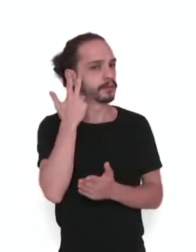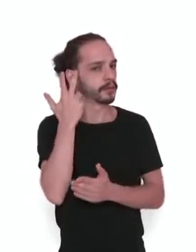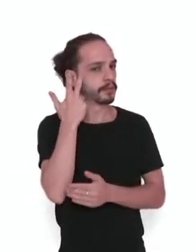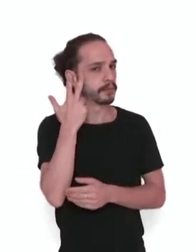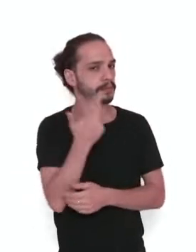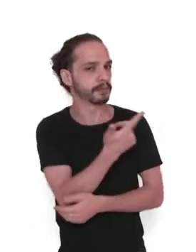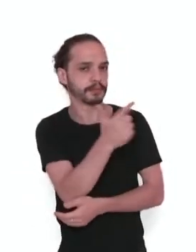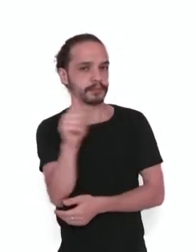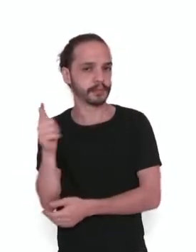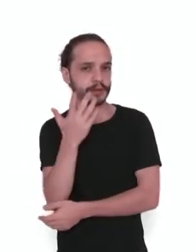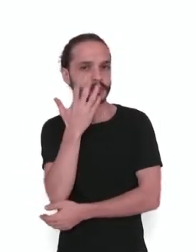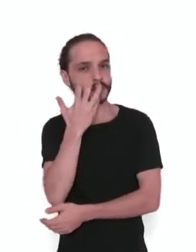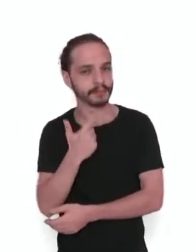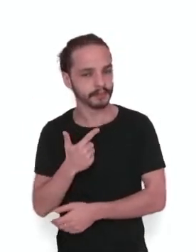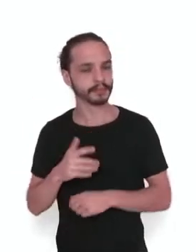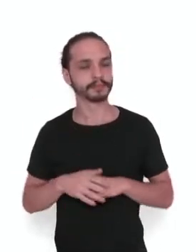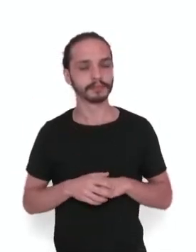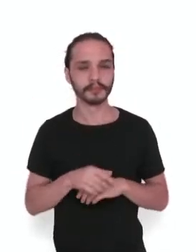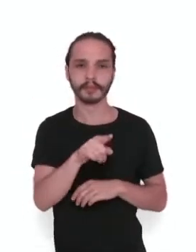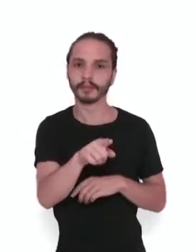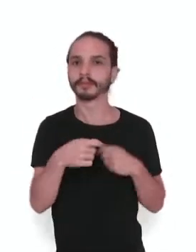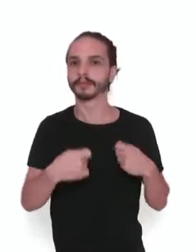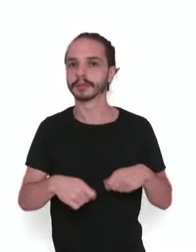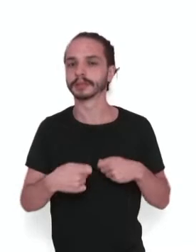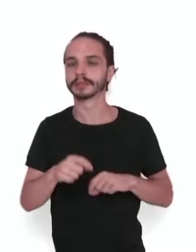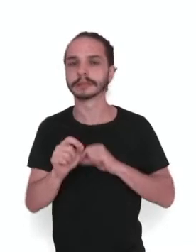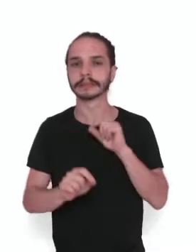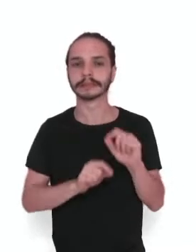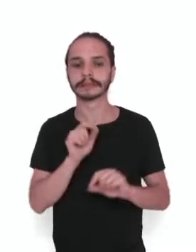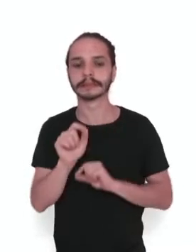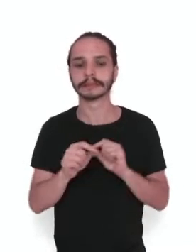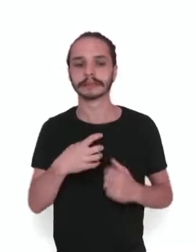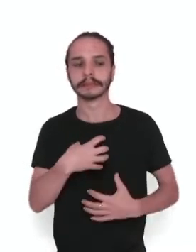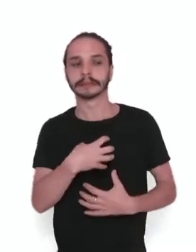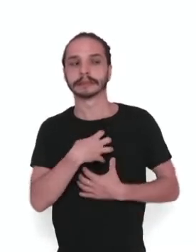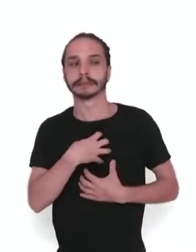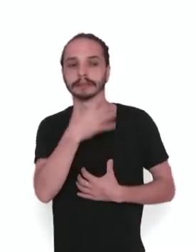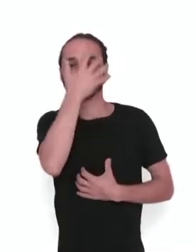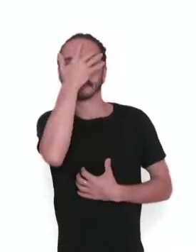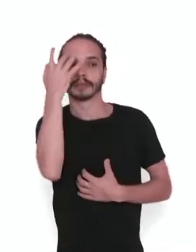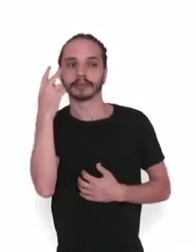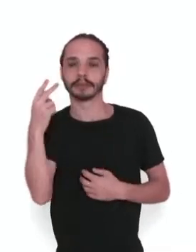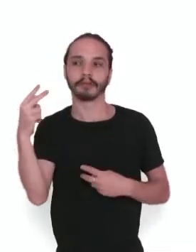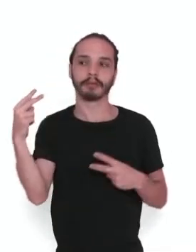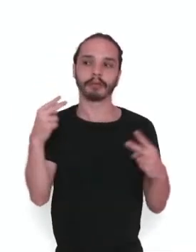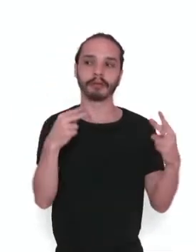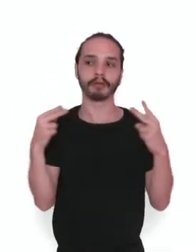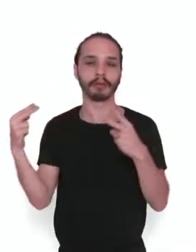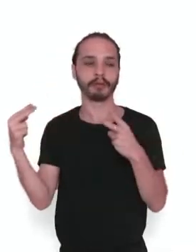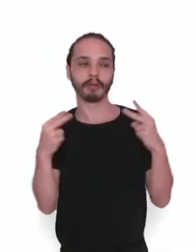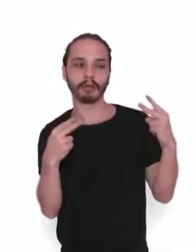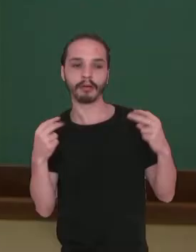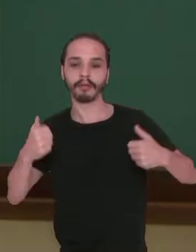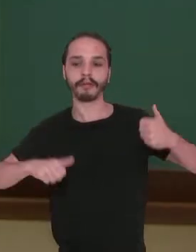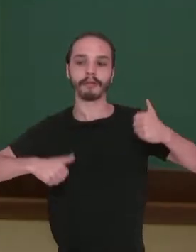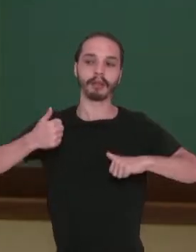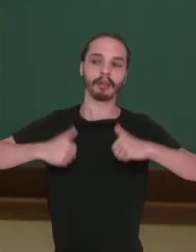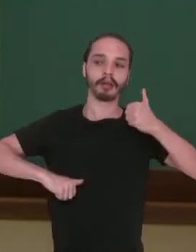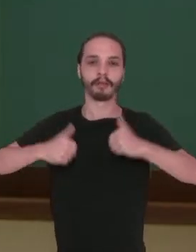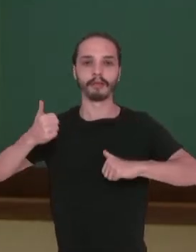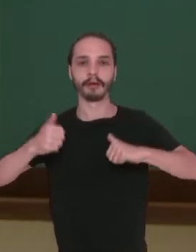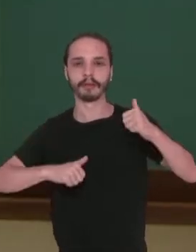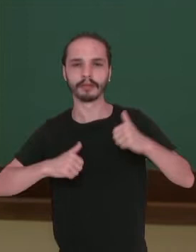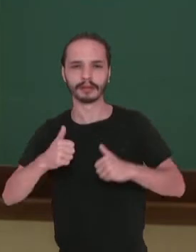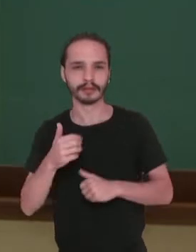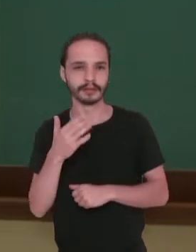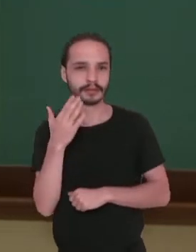criança. Lá precisa lidar com a sensação constante de sempre ser observado e avaliado por todos à sua volta. É